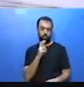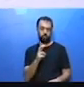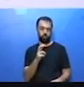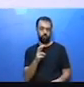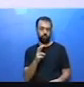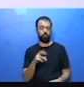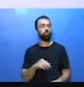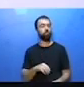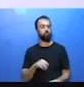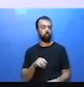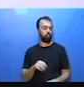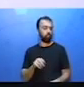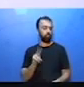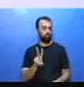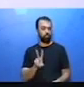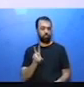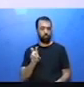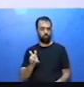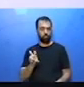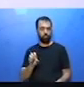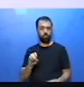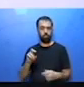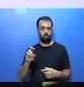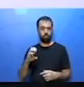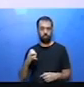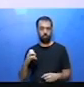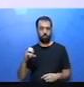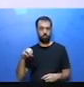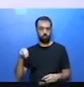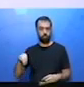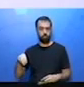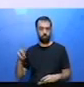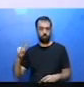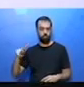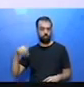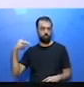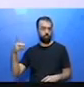Centímetros quadrados, porque os valores aqui estão em centímetros, tá?